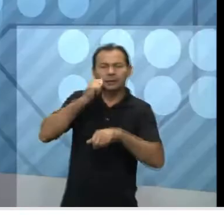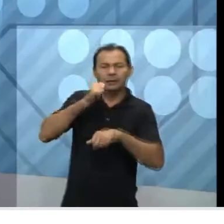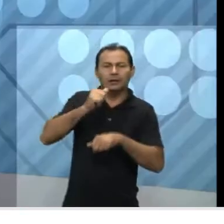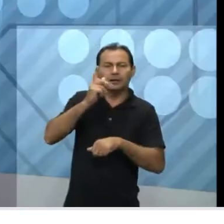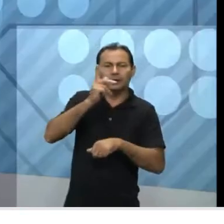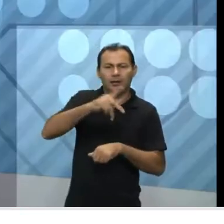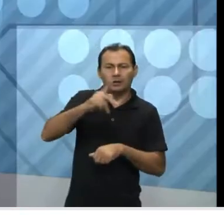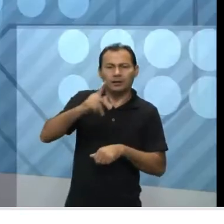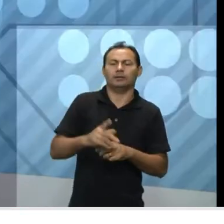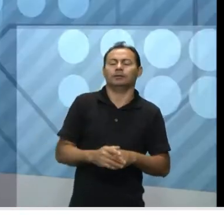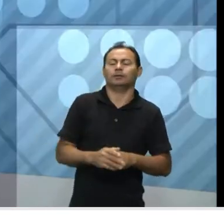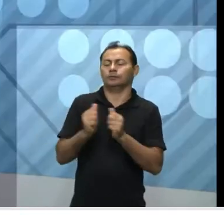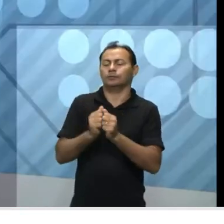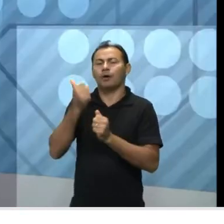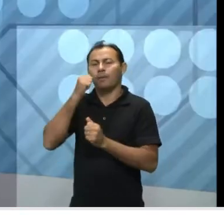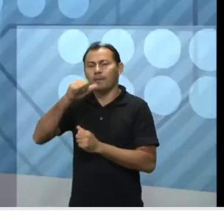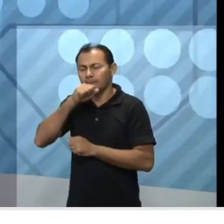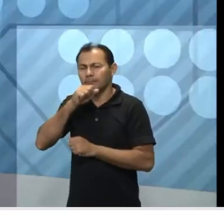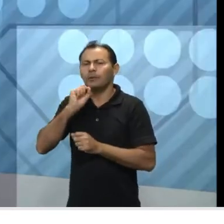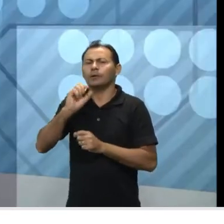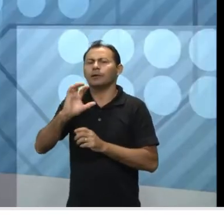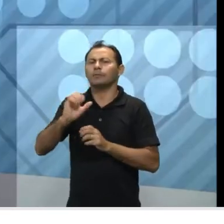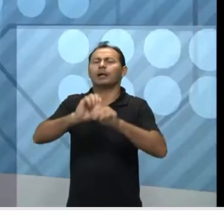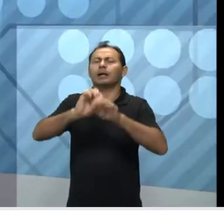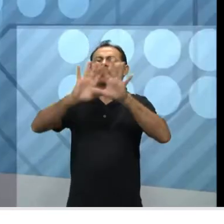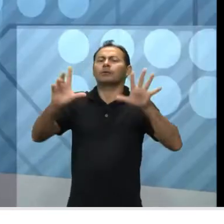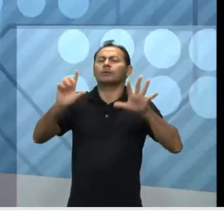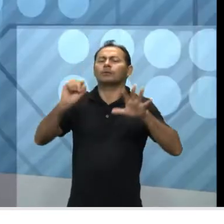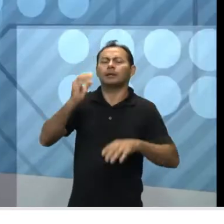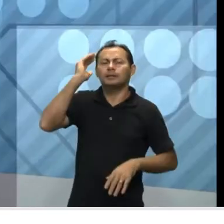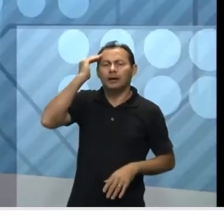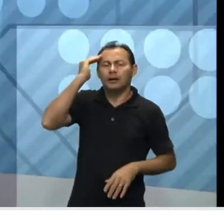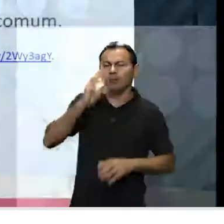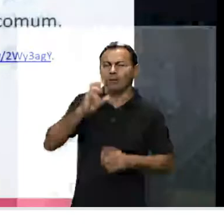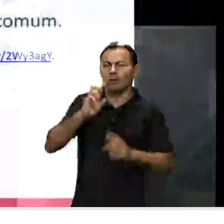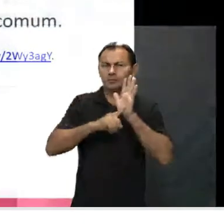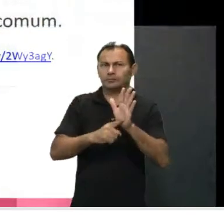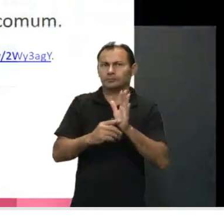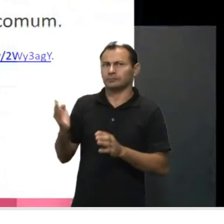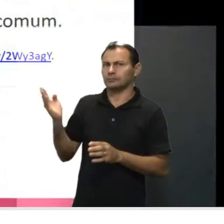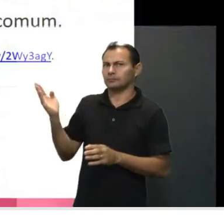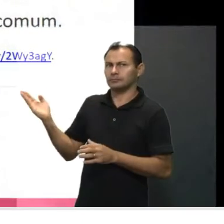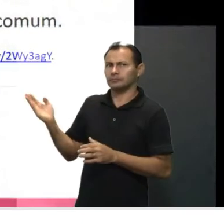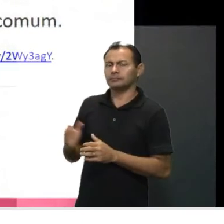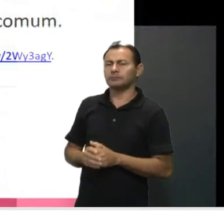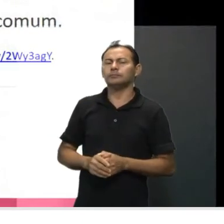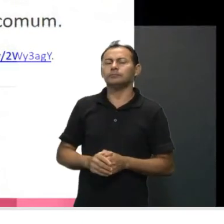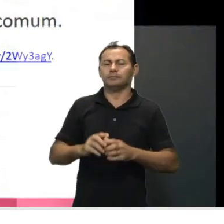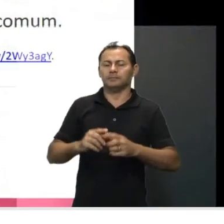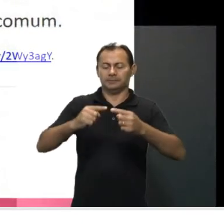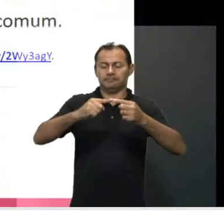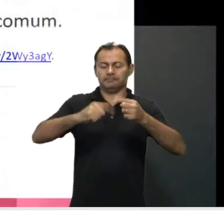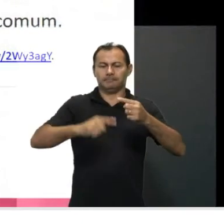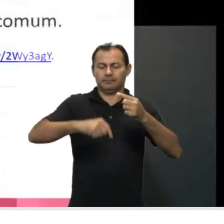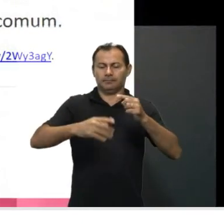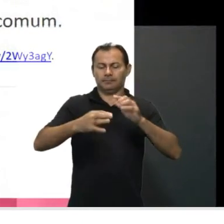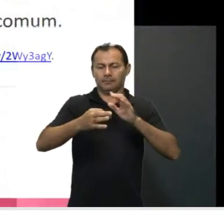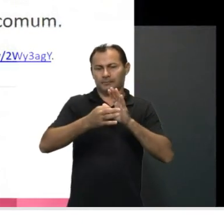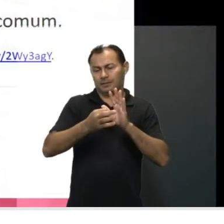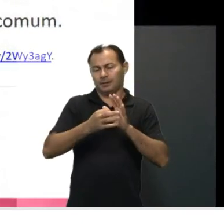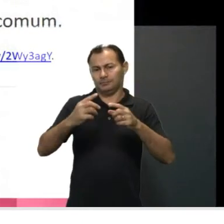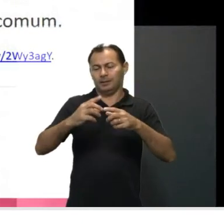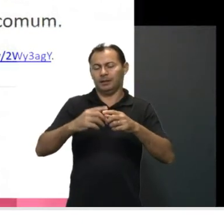fica claro? Tá? Então, no quadro eu coloco o seguinte, que a divergência de posicionamentos entre a proibição e o incentivo do uso